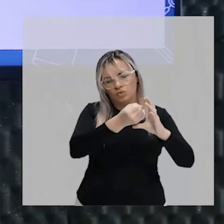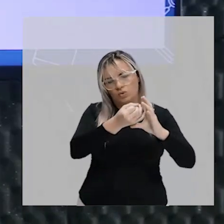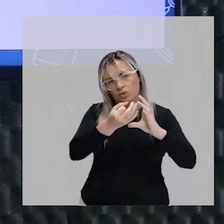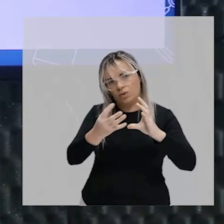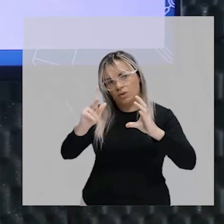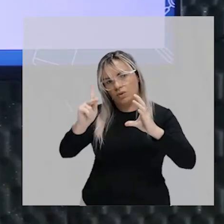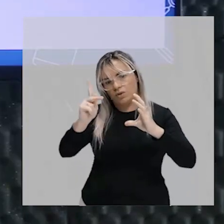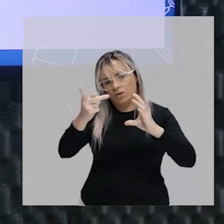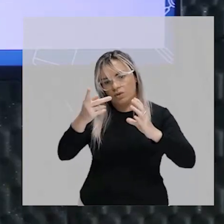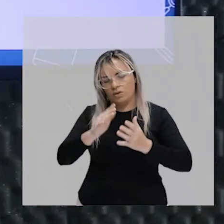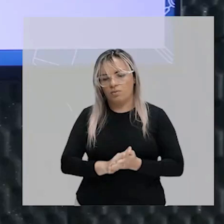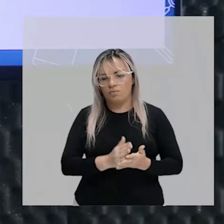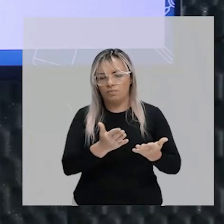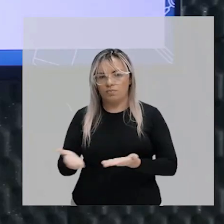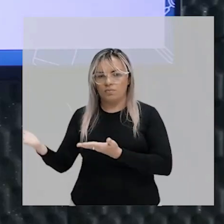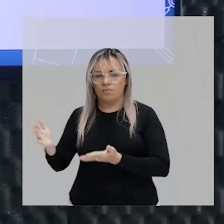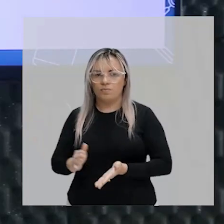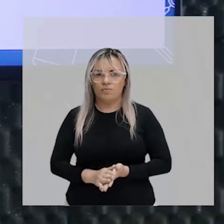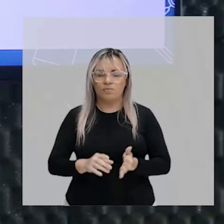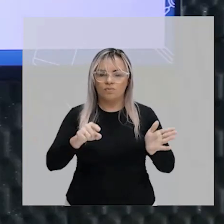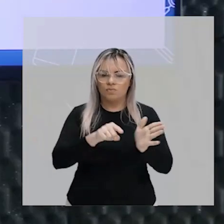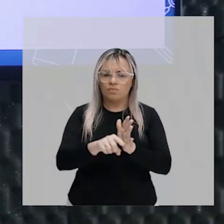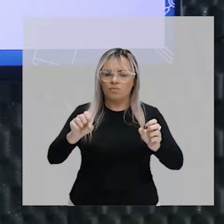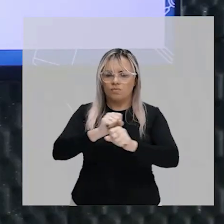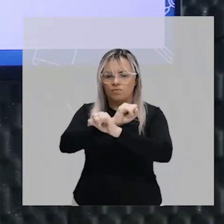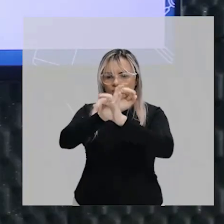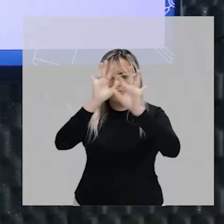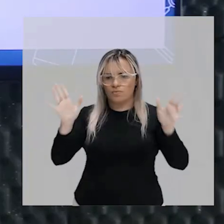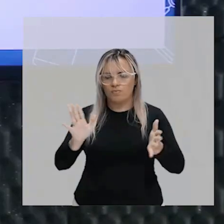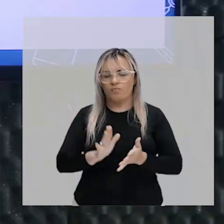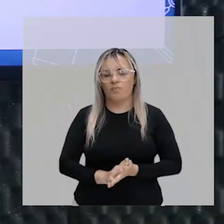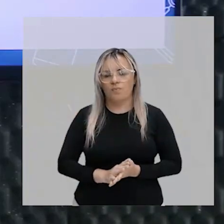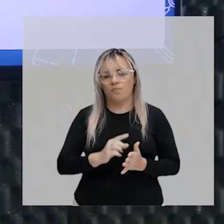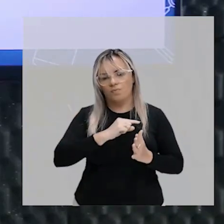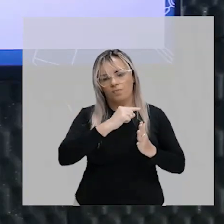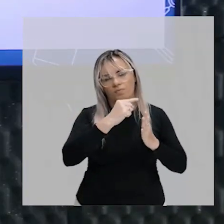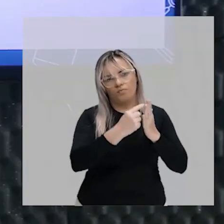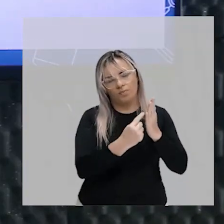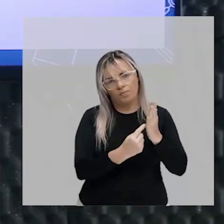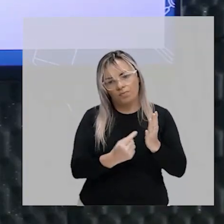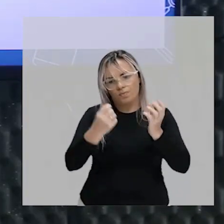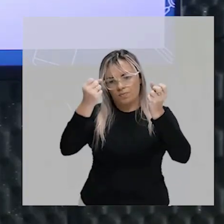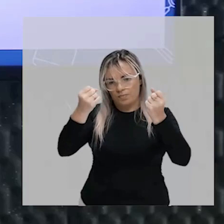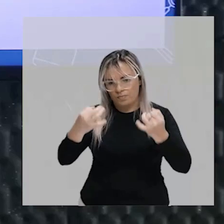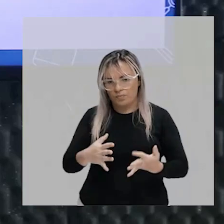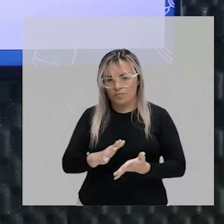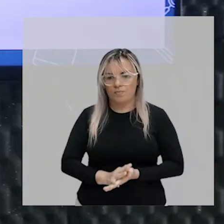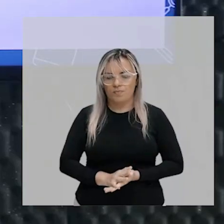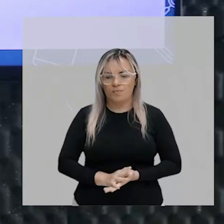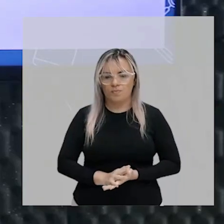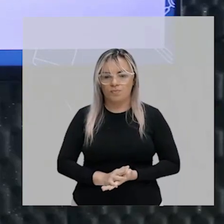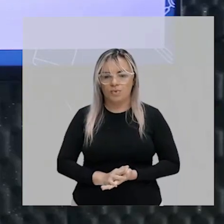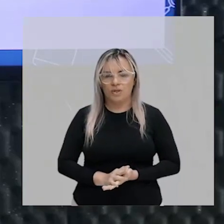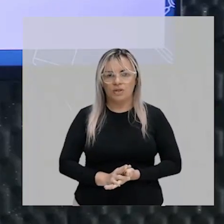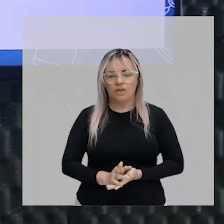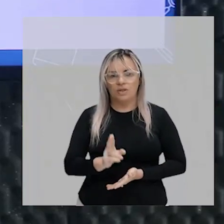Conjunto H A questão né foi bem clara a propriedade ali que foi escrita diz que n não